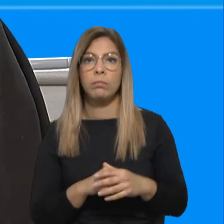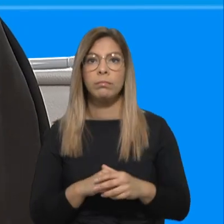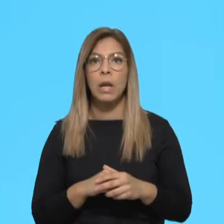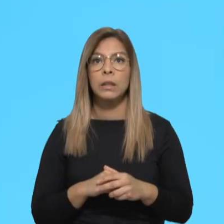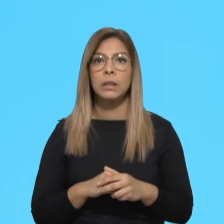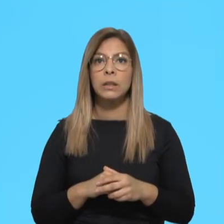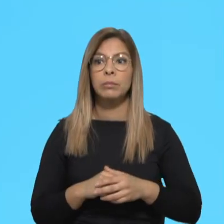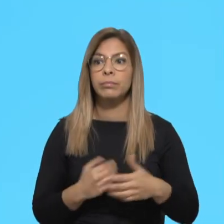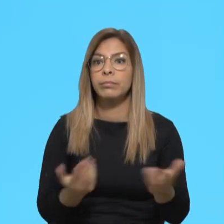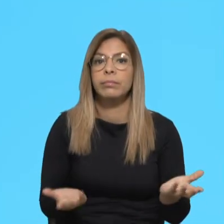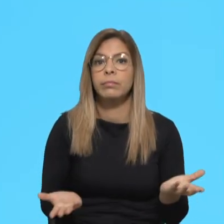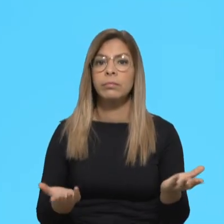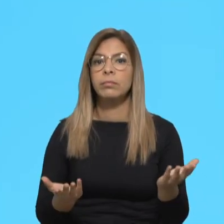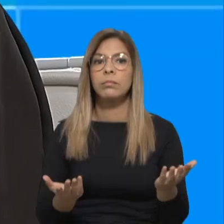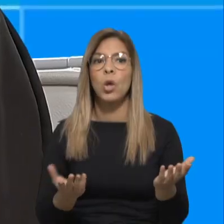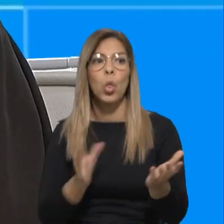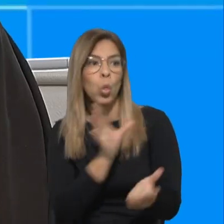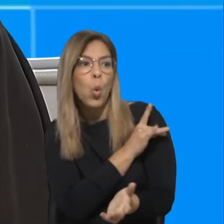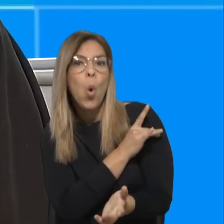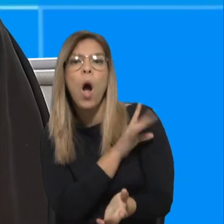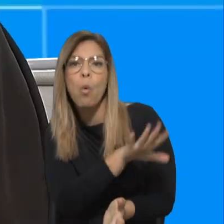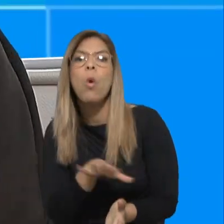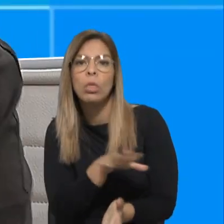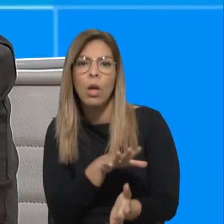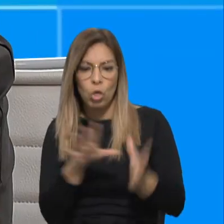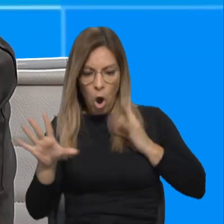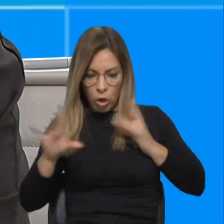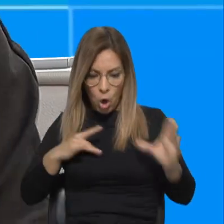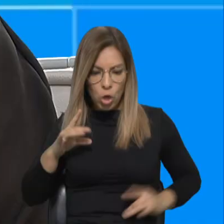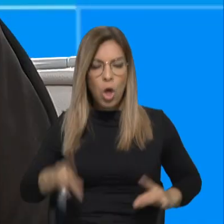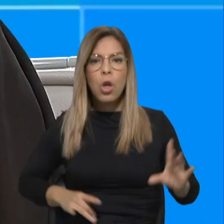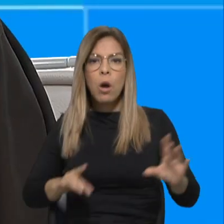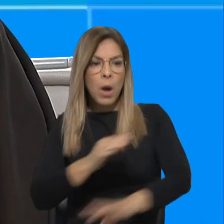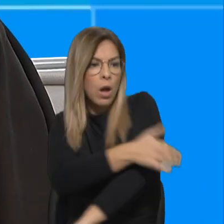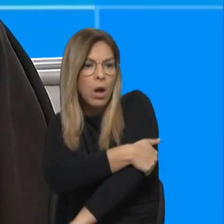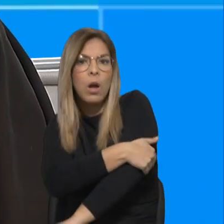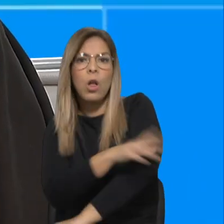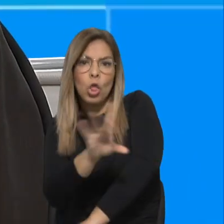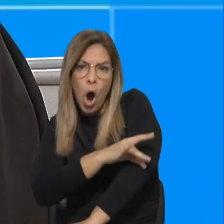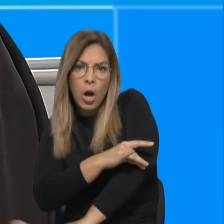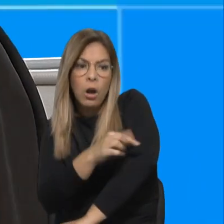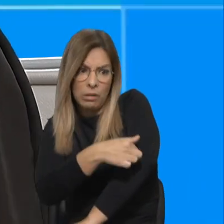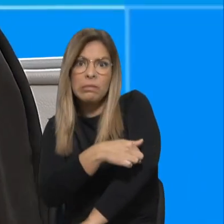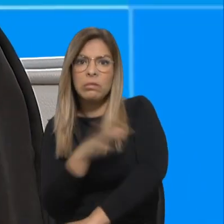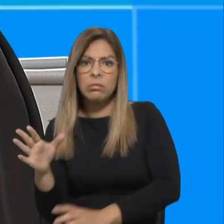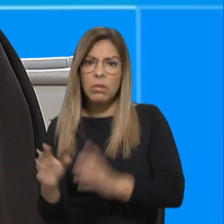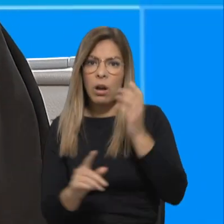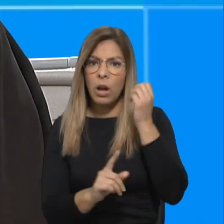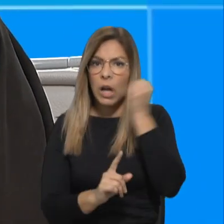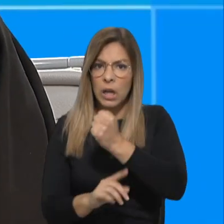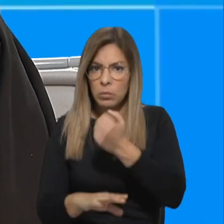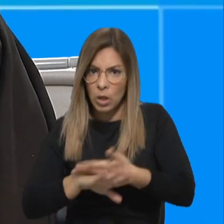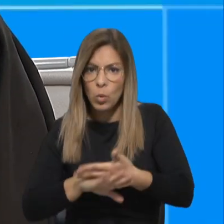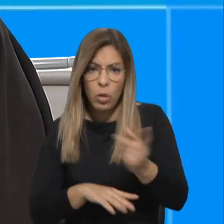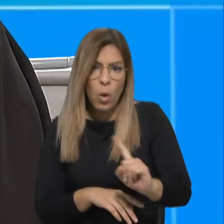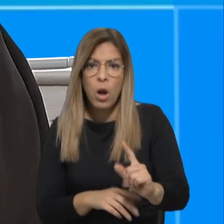Eu não posso ficar só com esta informação. Tocou onde? Tocar num cotovelo não é crime sexual. Tocar num pé pode não